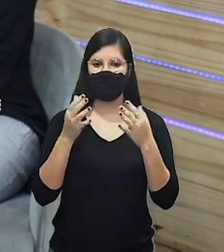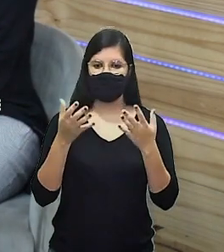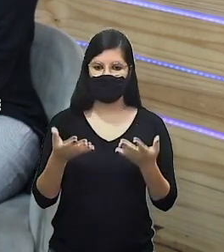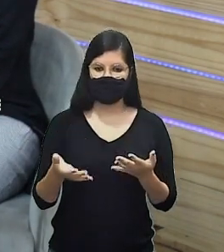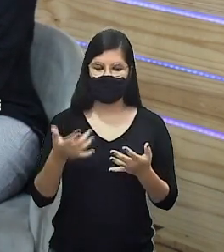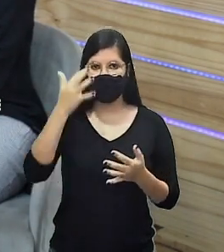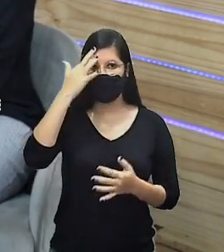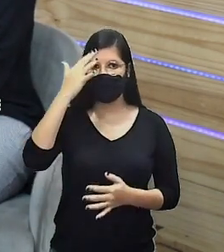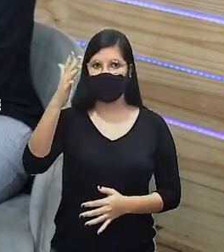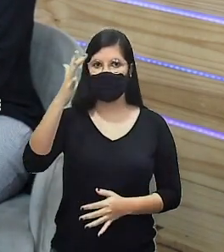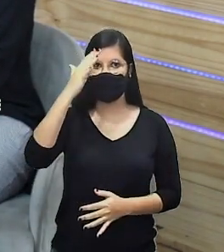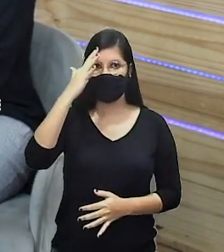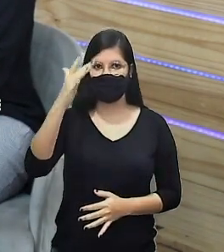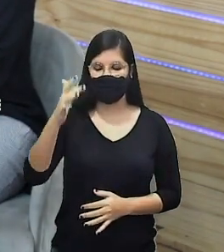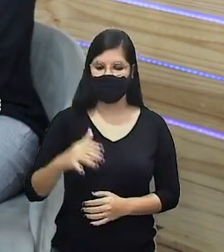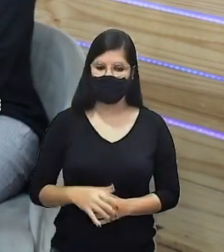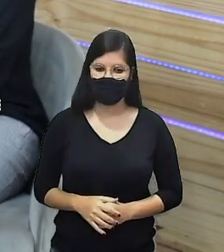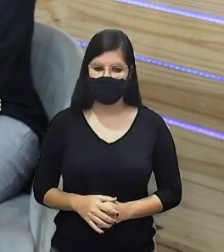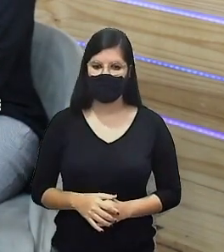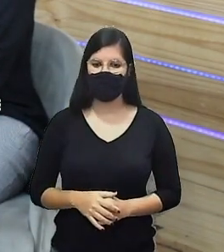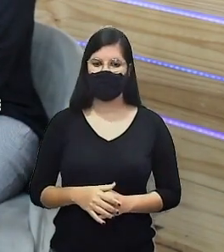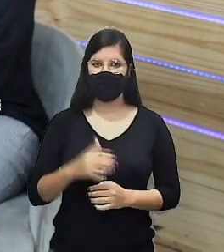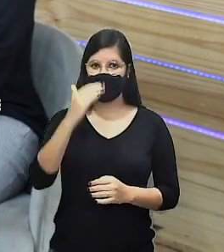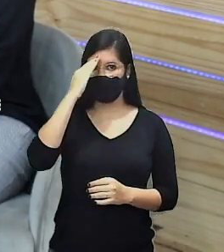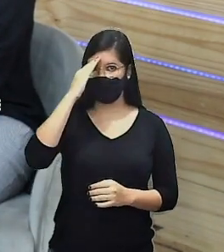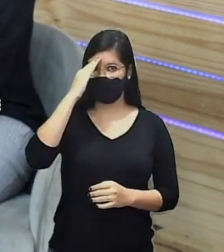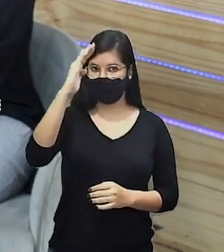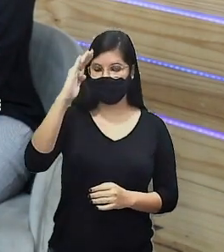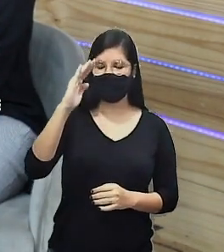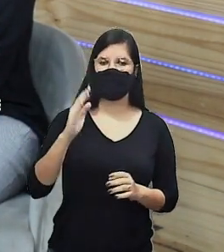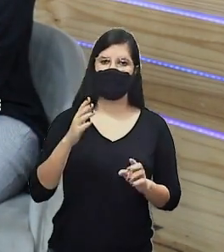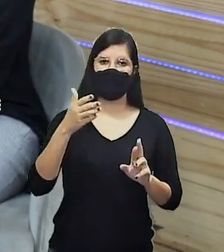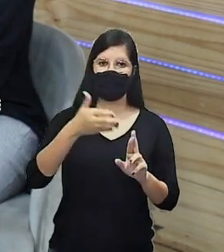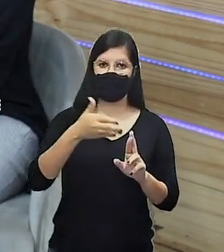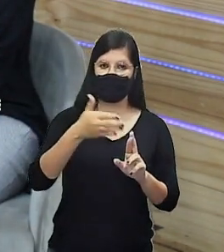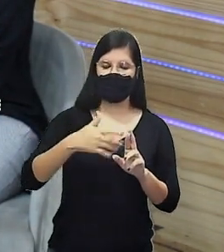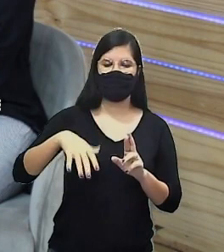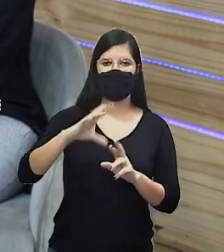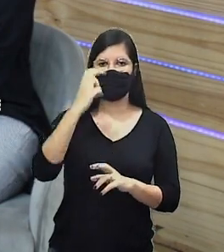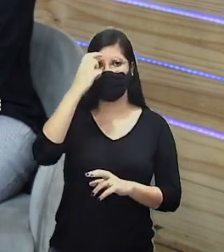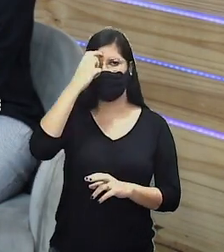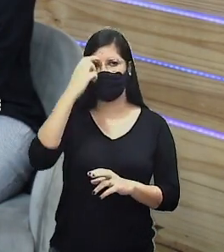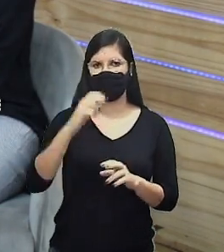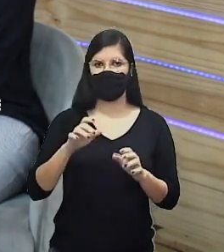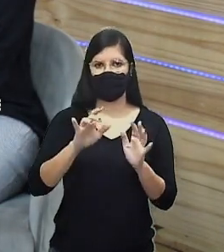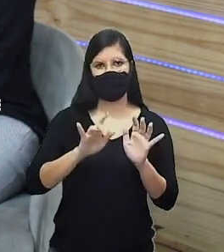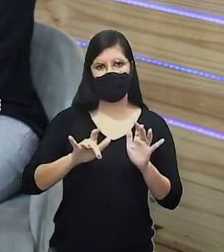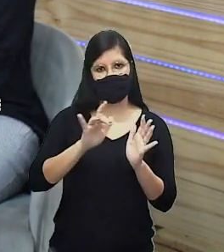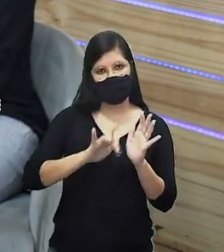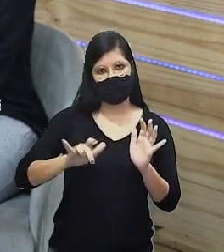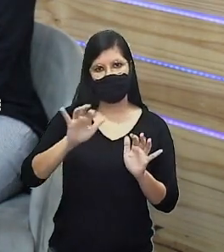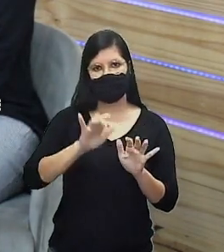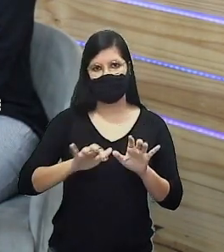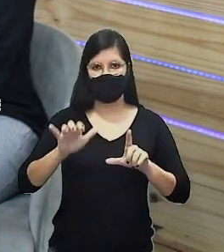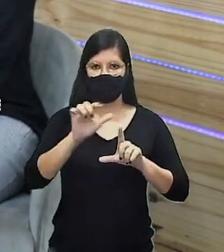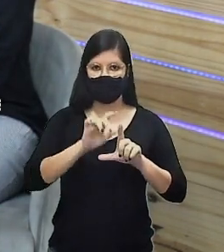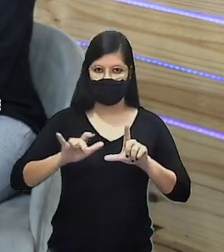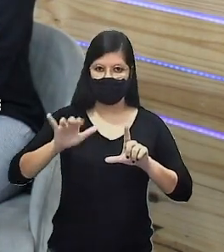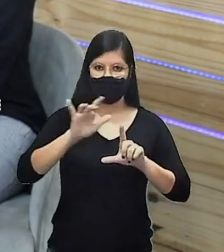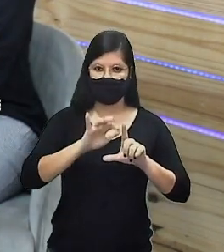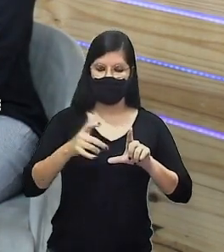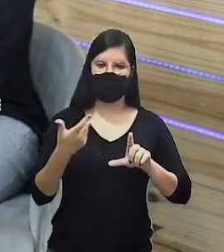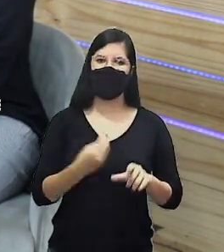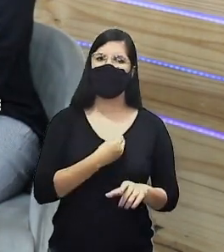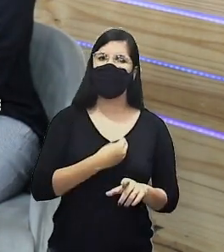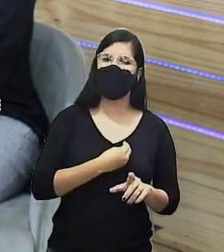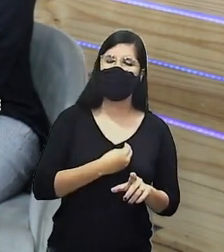nosso pensador, uma das maiores referências nessa área de cultura digital, o Bauman, né, ele diria que nós